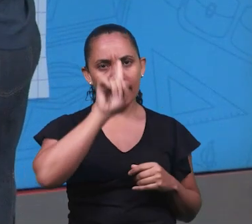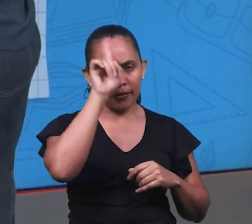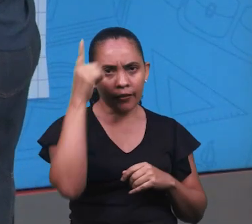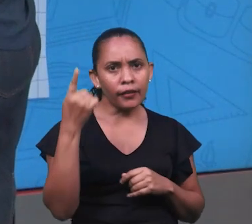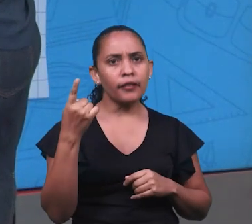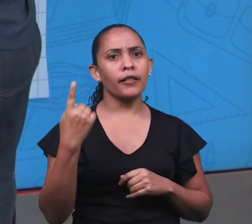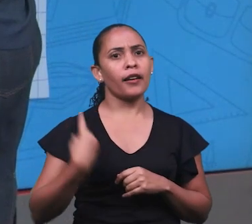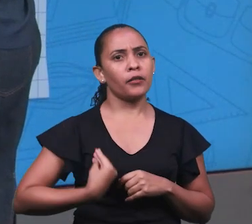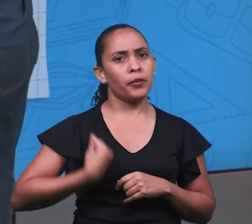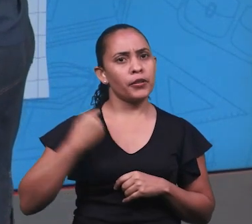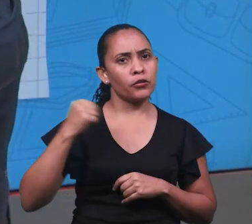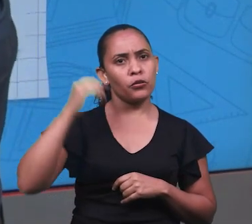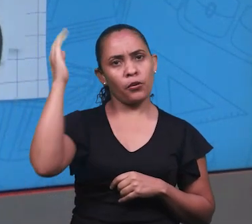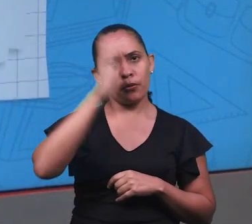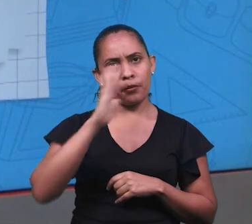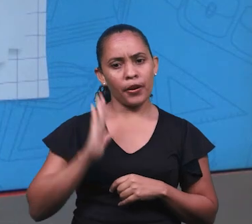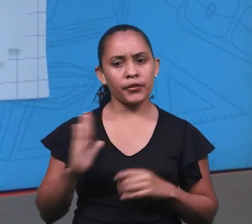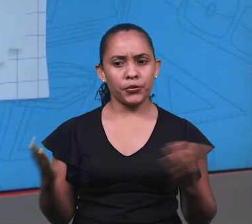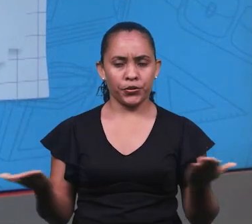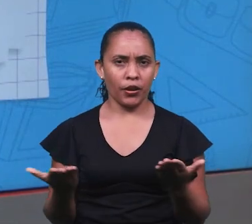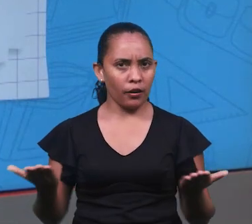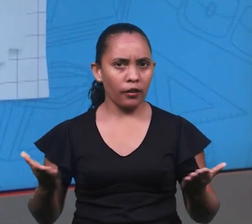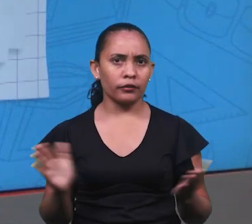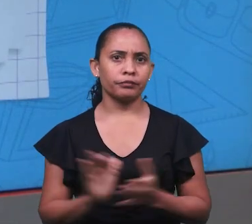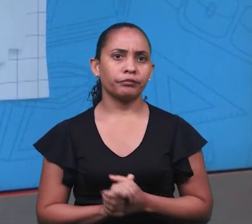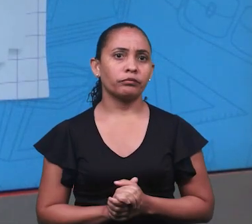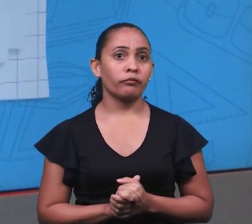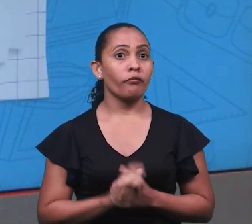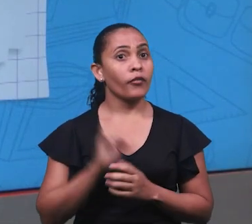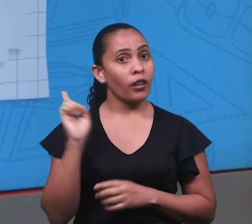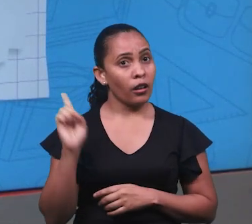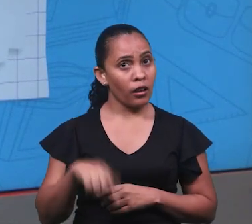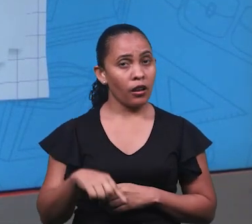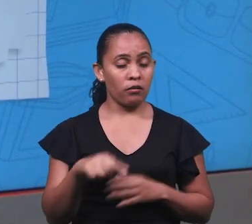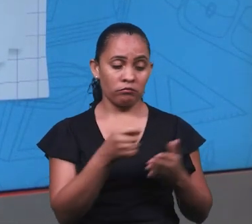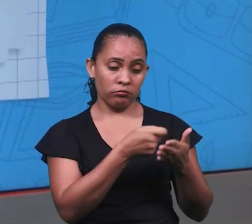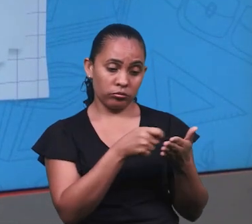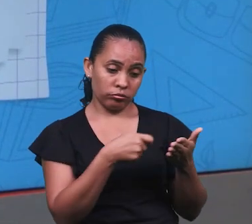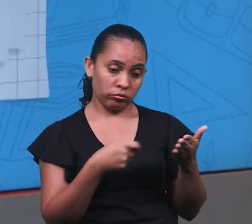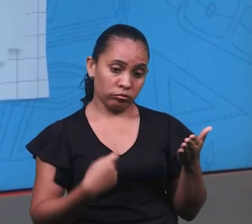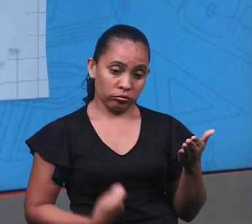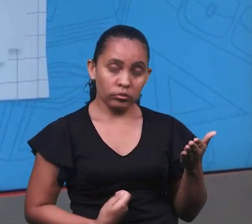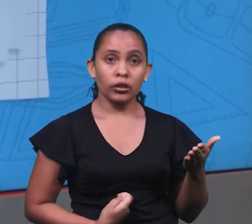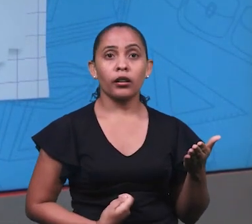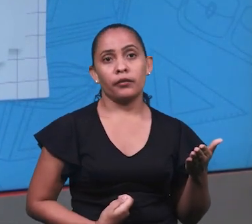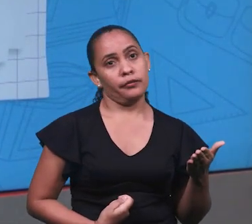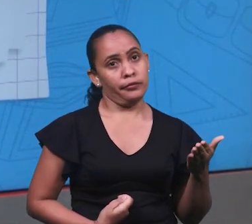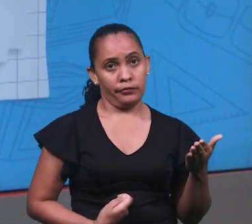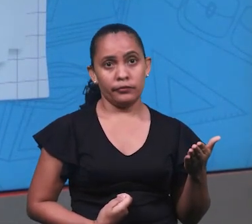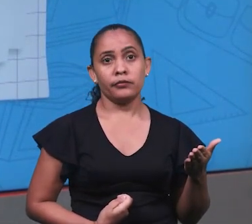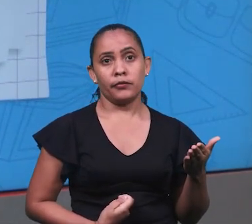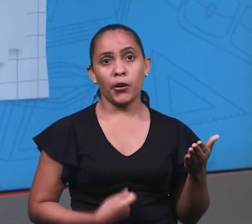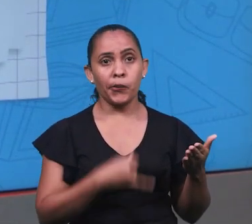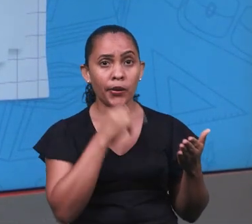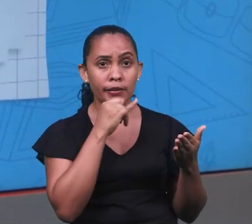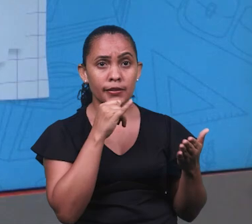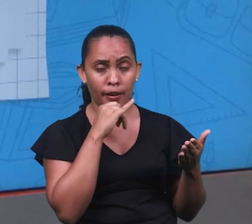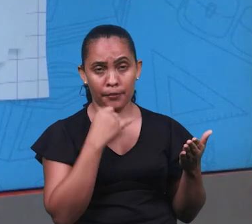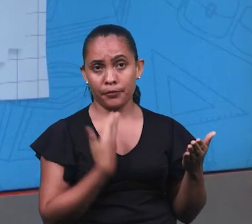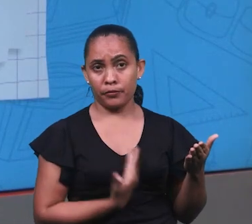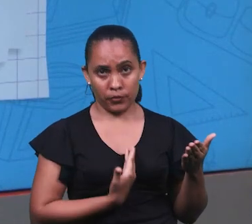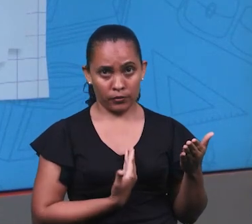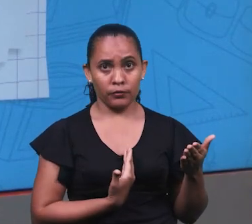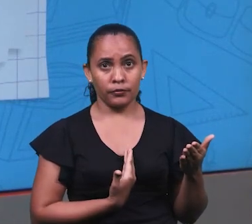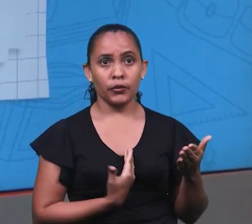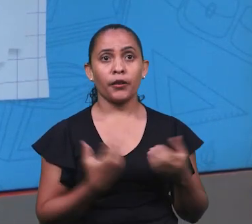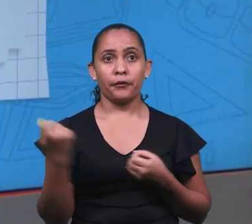subjugação presentes no Brasil contemporâneo. Isso aqui é como se fosse um rascunho, um esqueleto de um projeto de texto. Então,